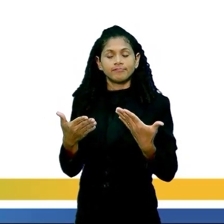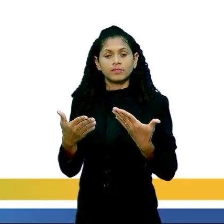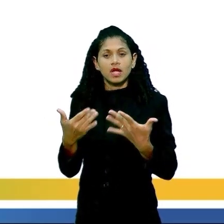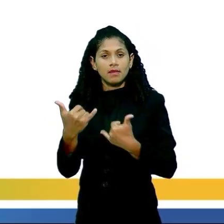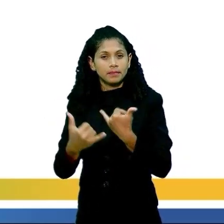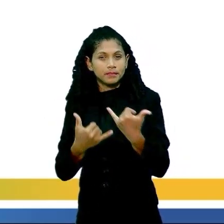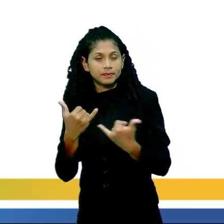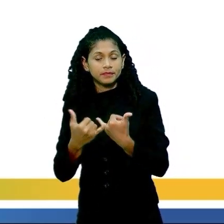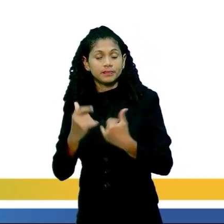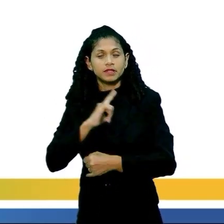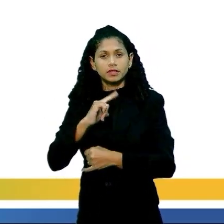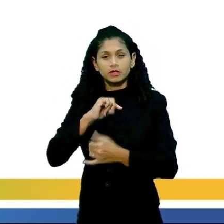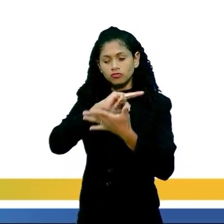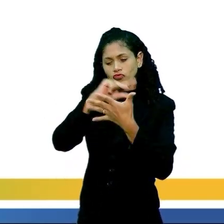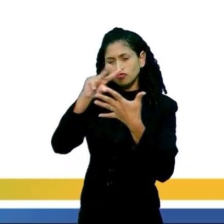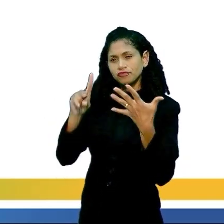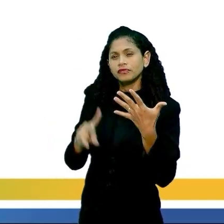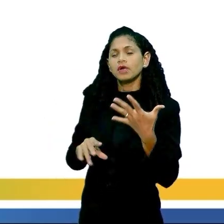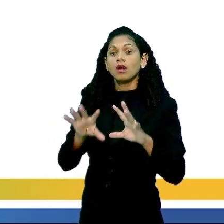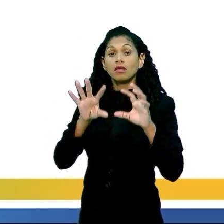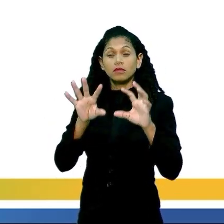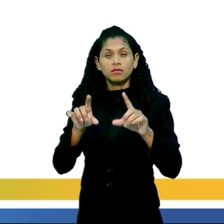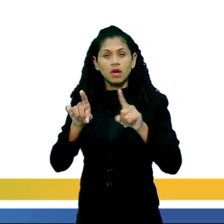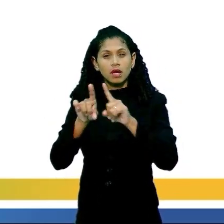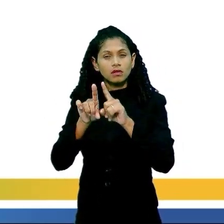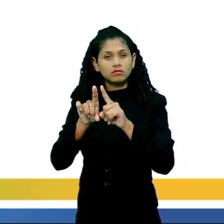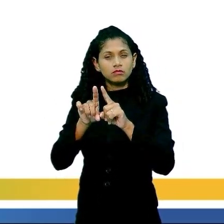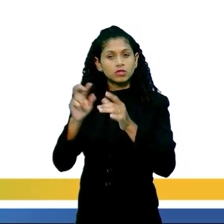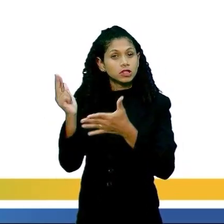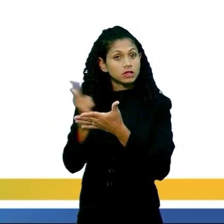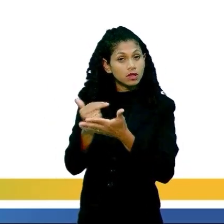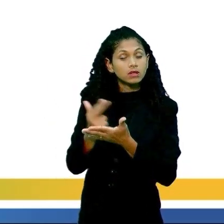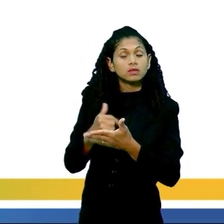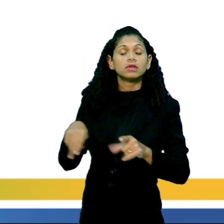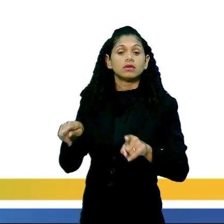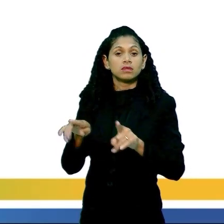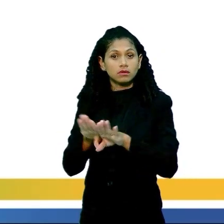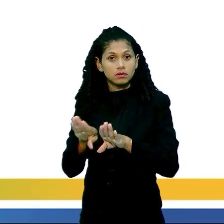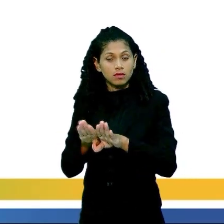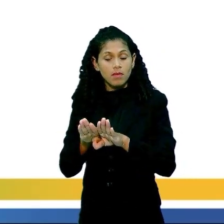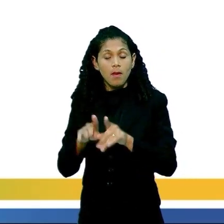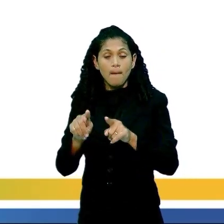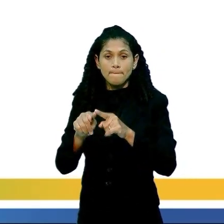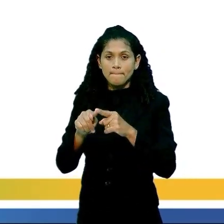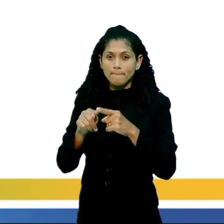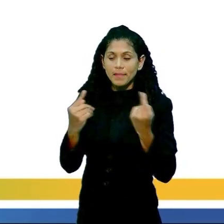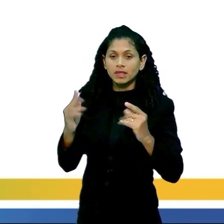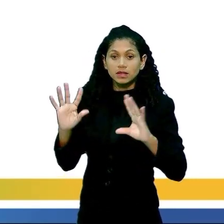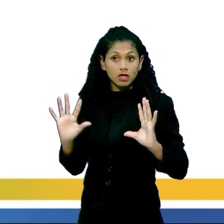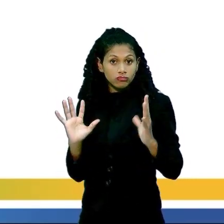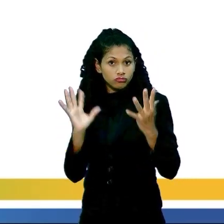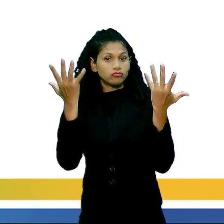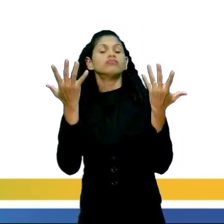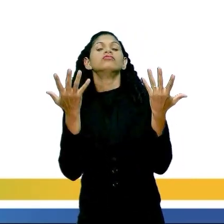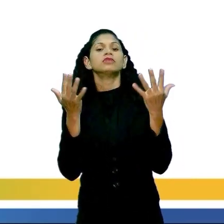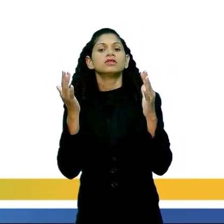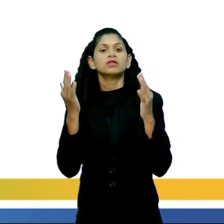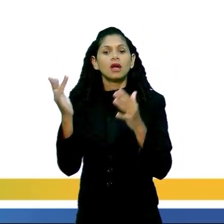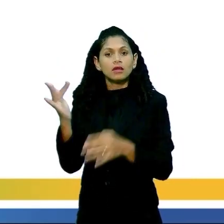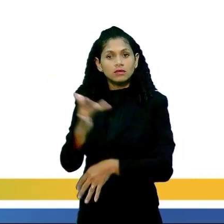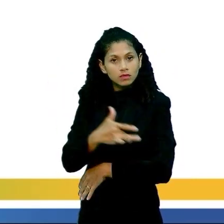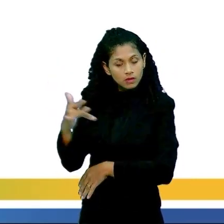ter diferentes formatos e desenhos, mas ainda são uma forma divertida e saudável de estimular a coordenação